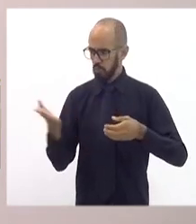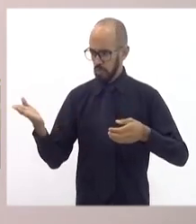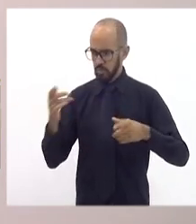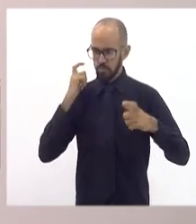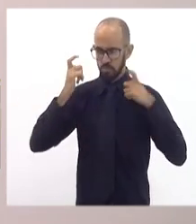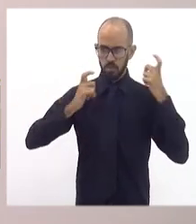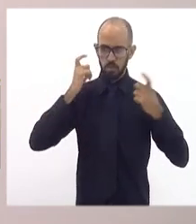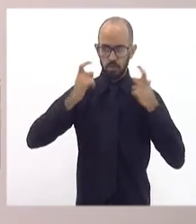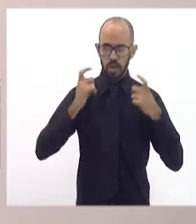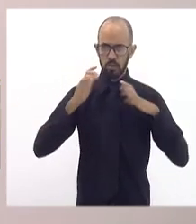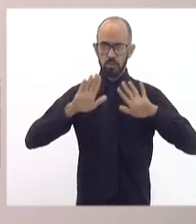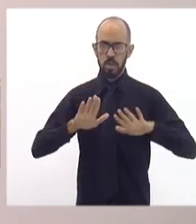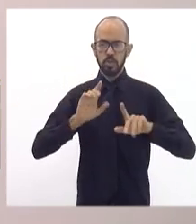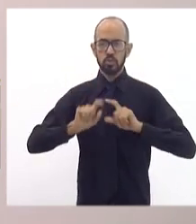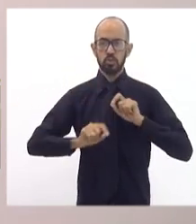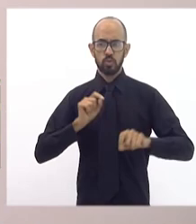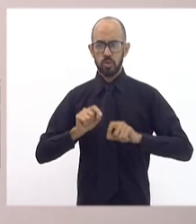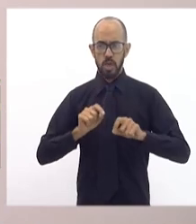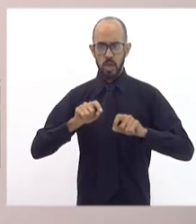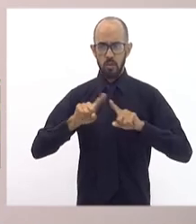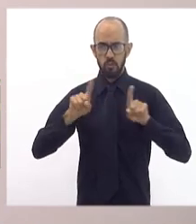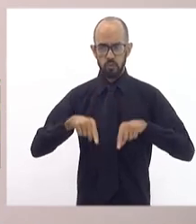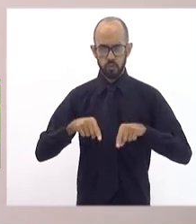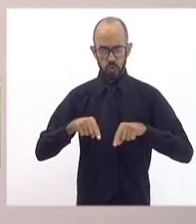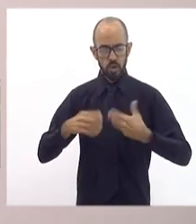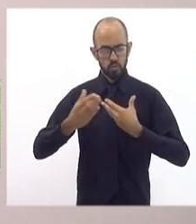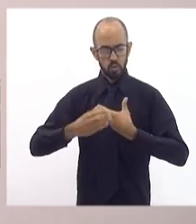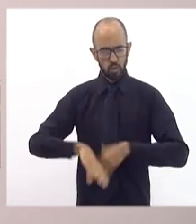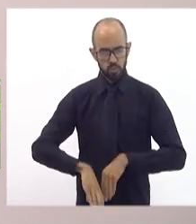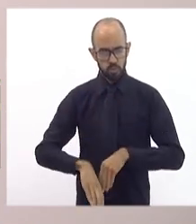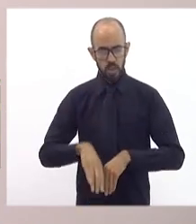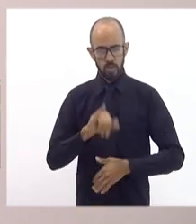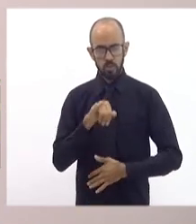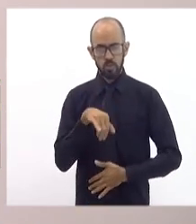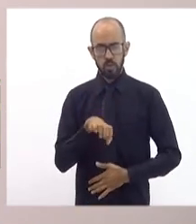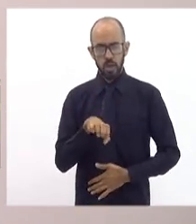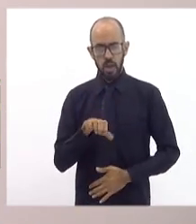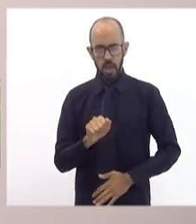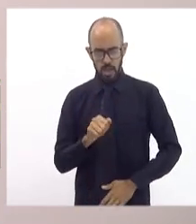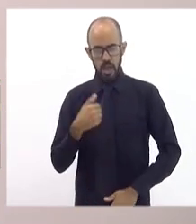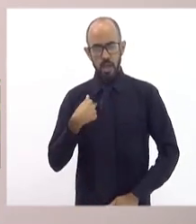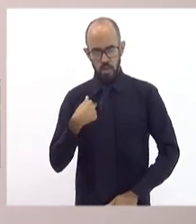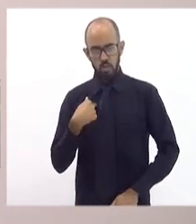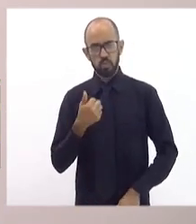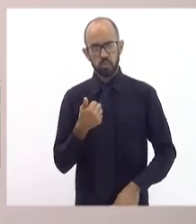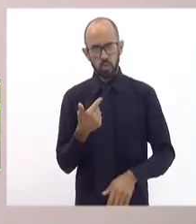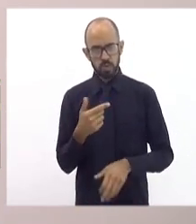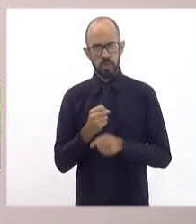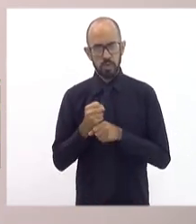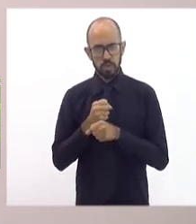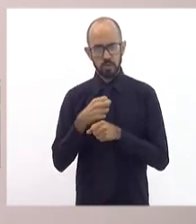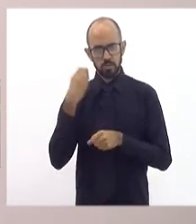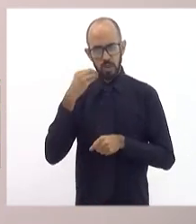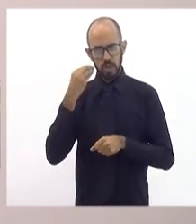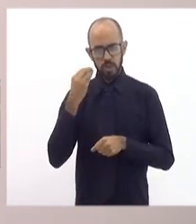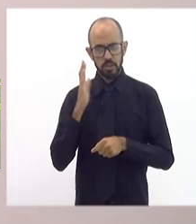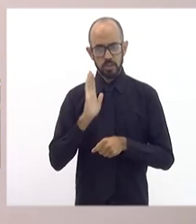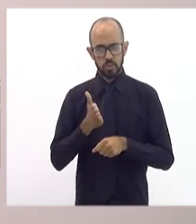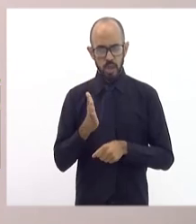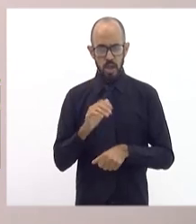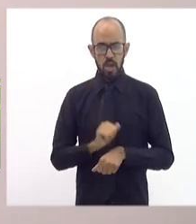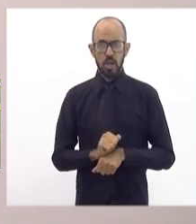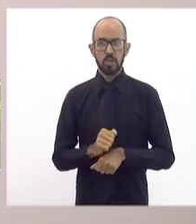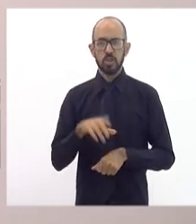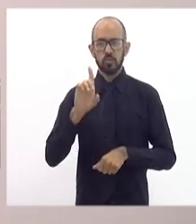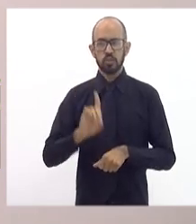preocupados Mas eu sou funcionário de carreira do Inea tá tenho 12 anos de casa já fui diretor de